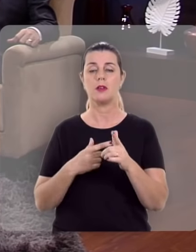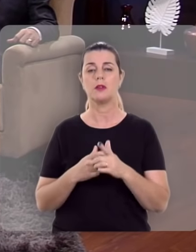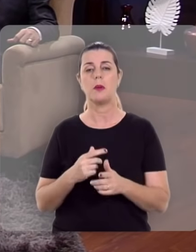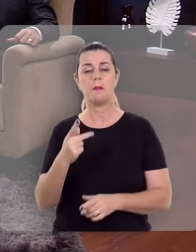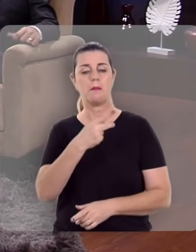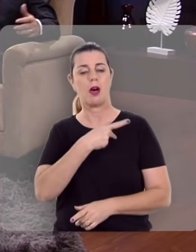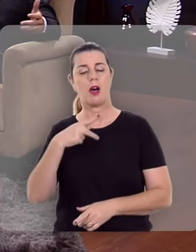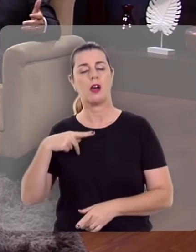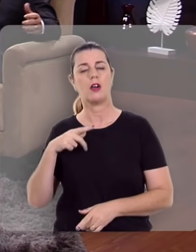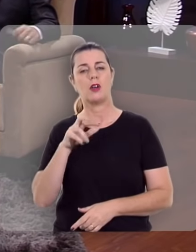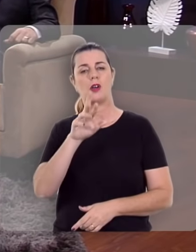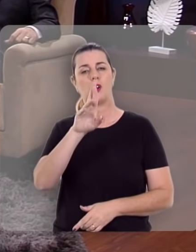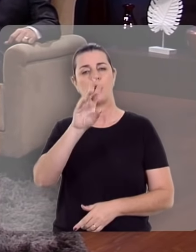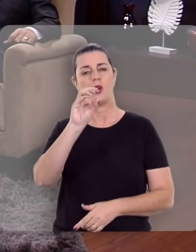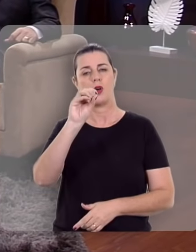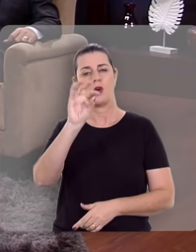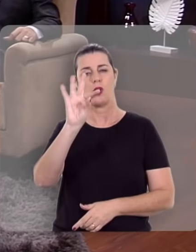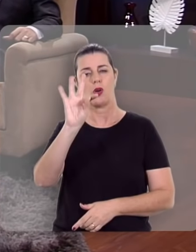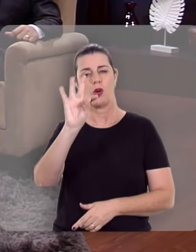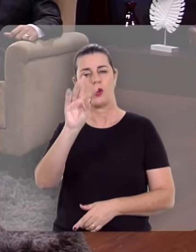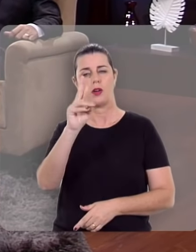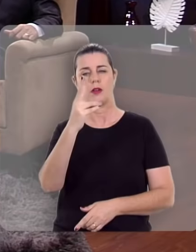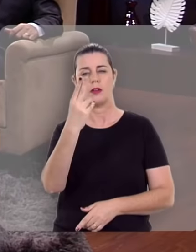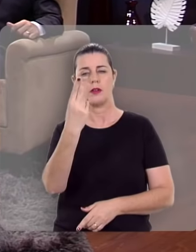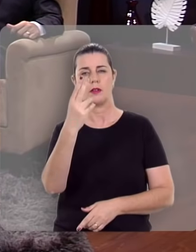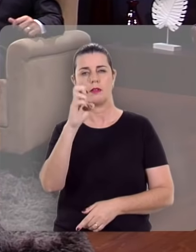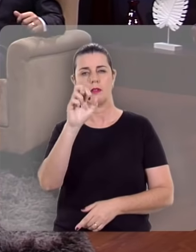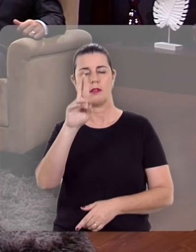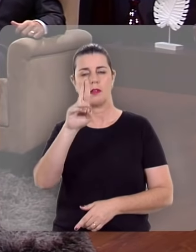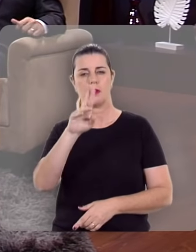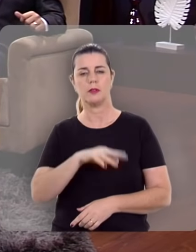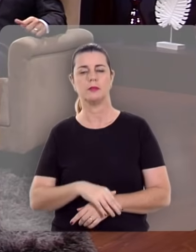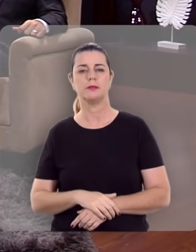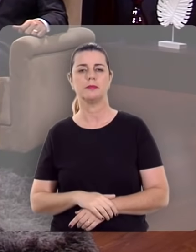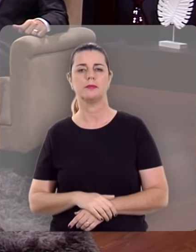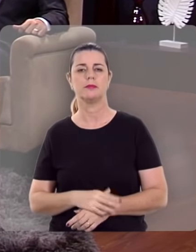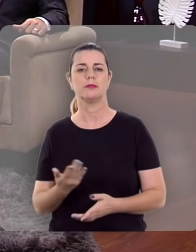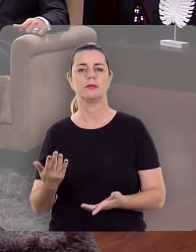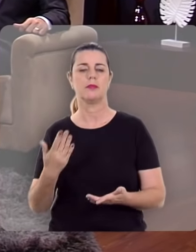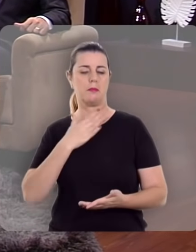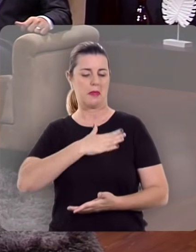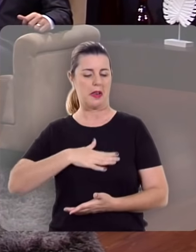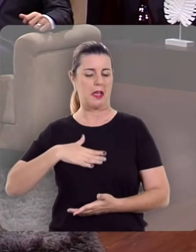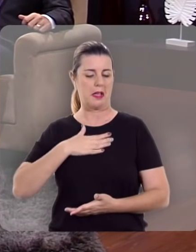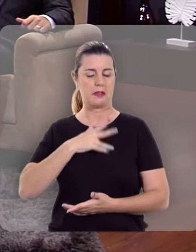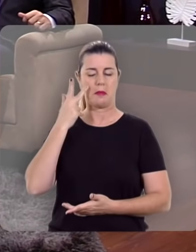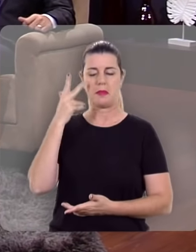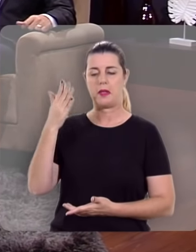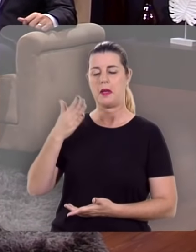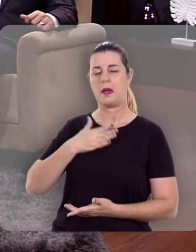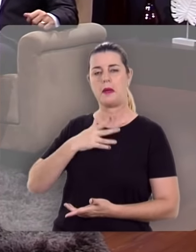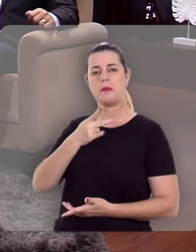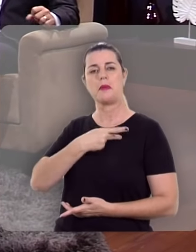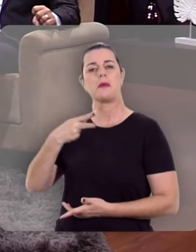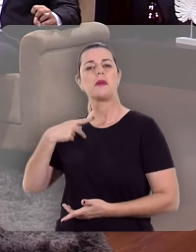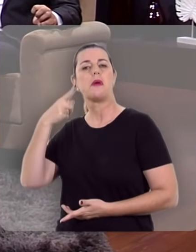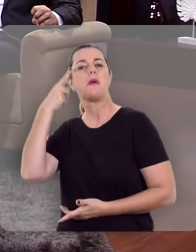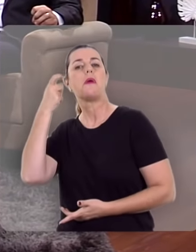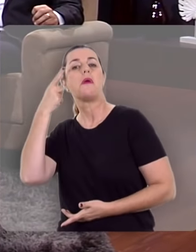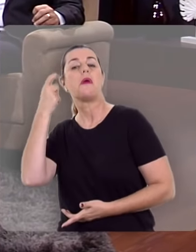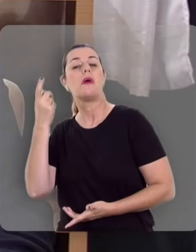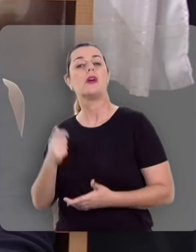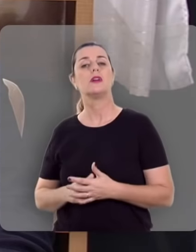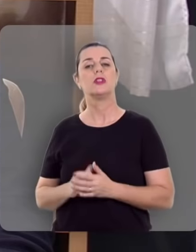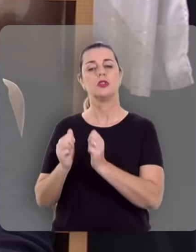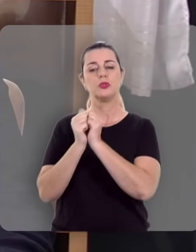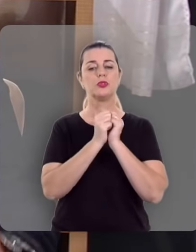Roster Guimarães Lopes. Seja bem-vindo à Verdade e Vida, reverendo Roster. Um prazer para mim, meu amigo reverendo Rodrigo, estar com você aqui nesse programa